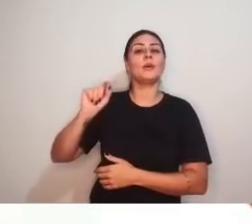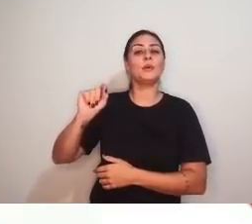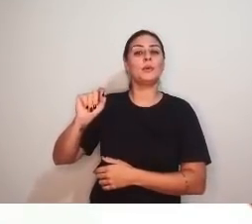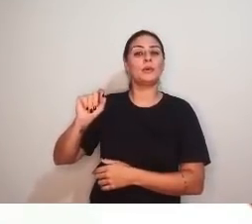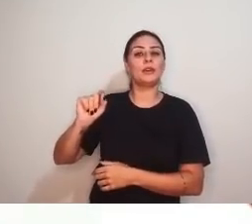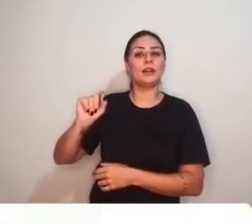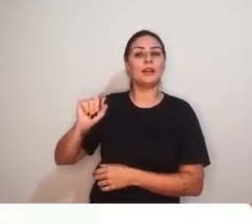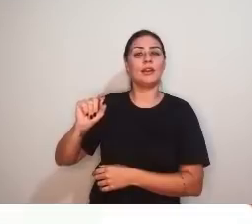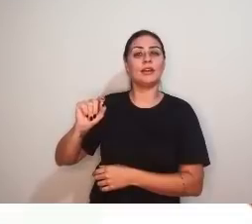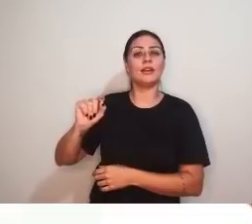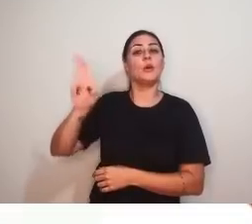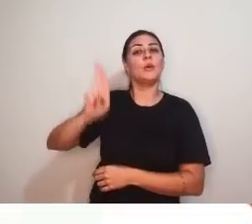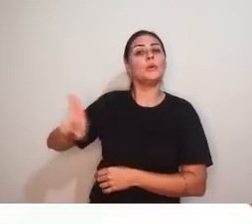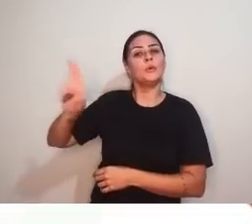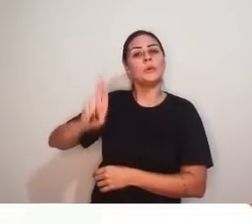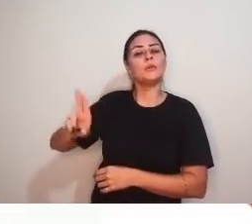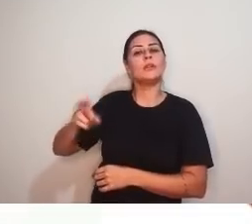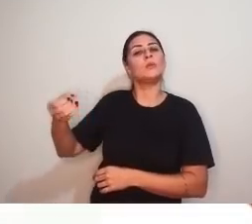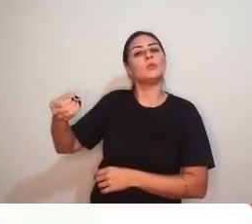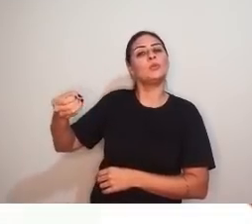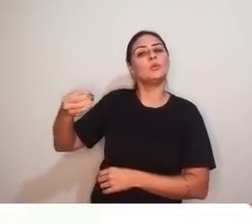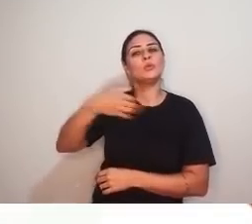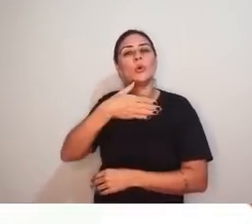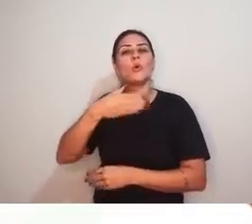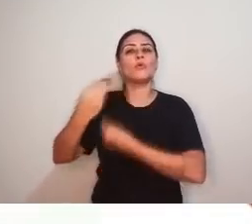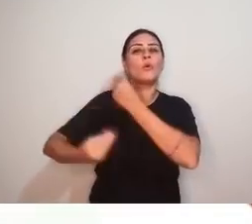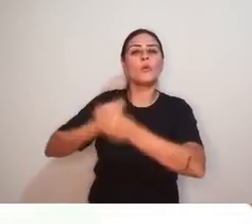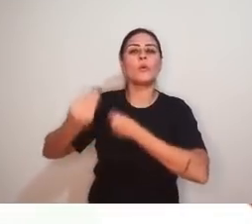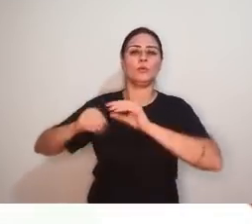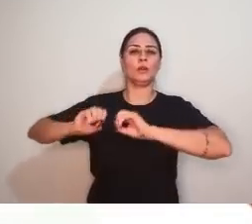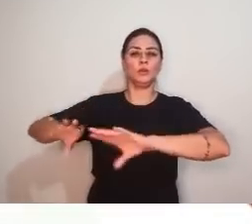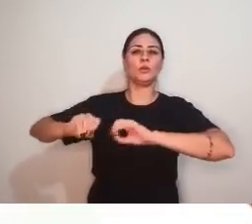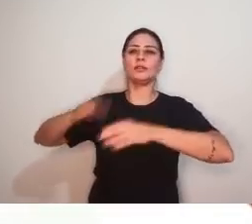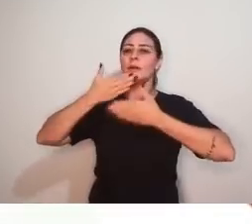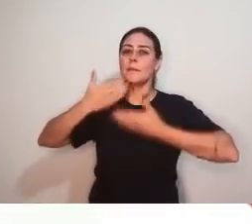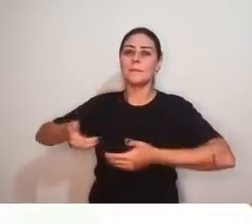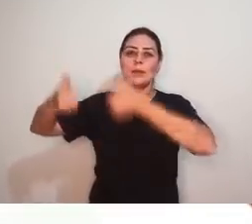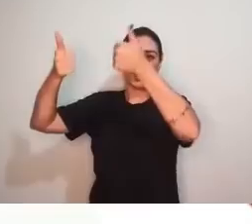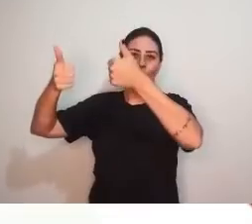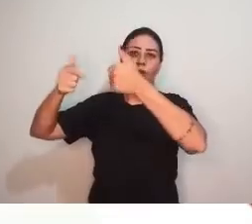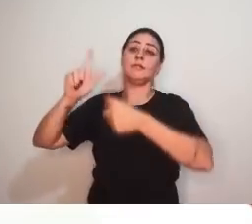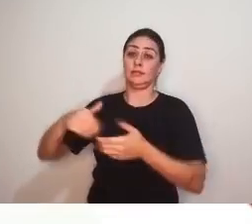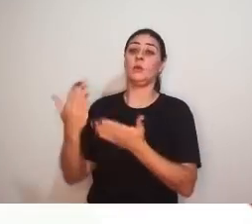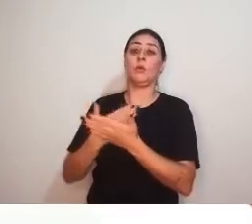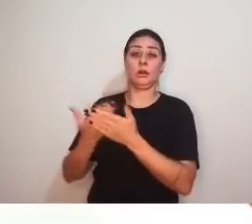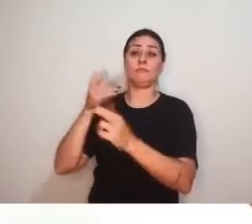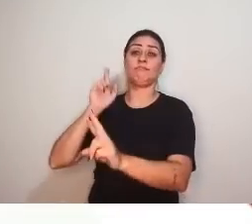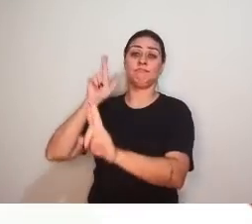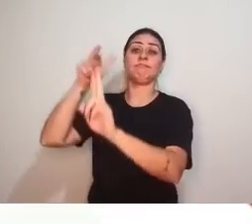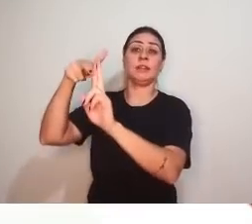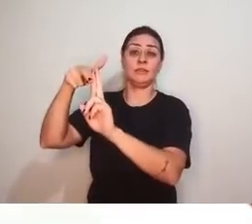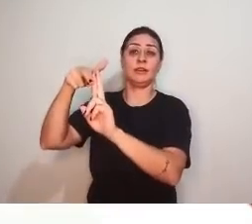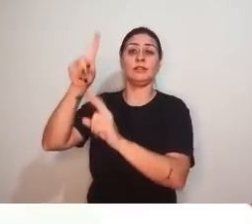o livro Blended. Blended, usando a inovação disruptiva para aprimorar a educação. Tá?